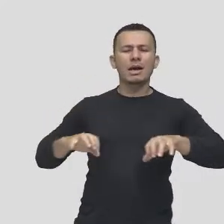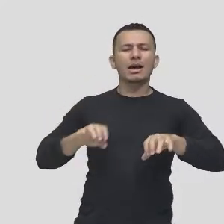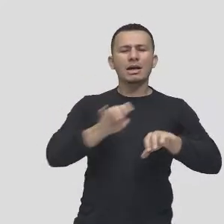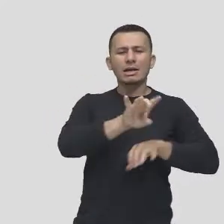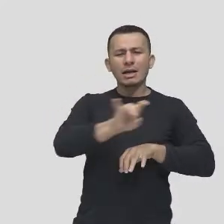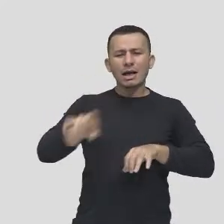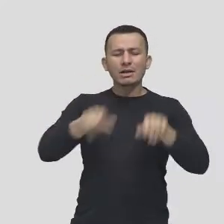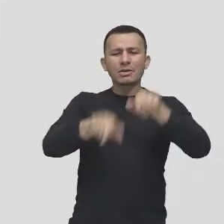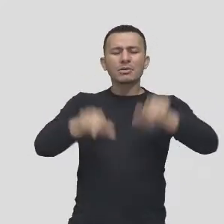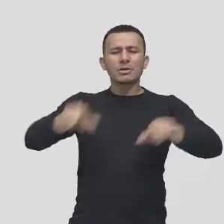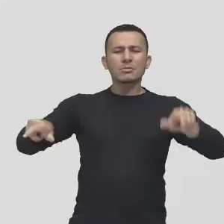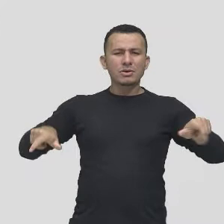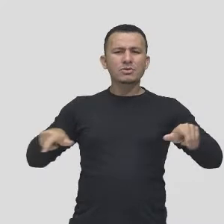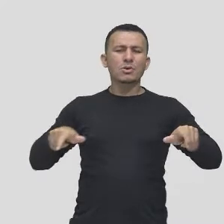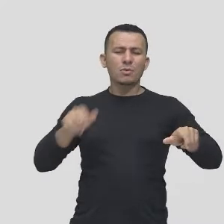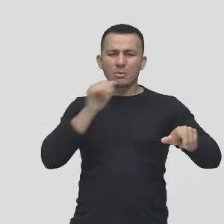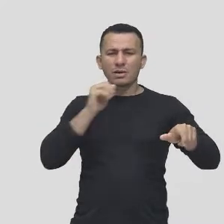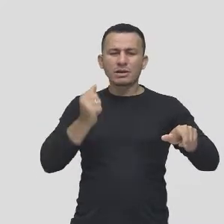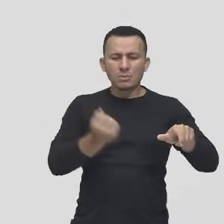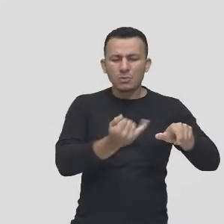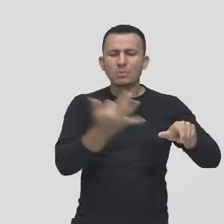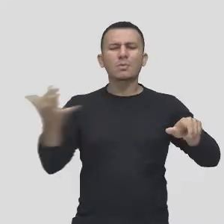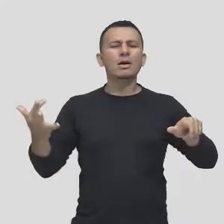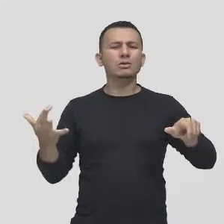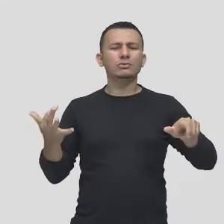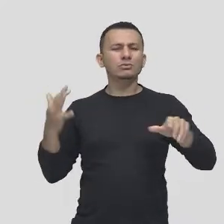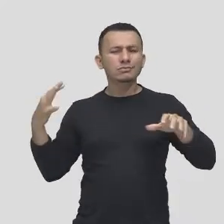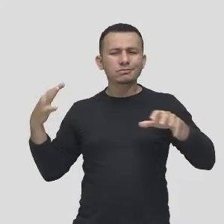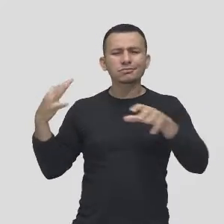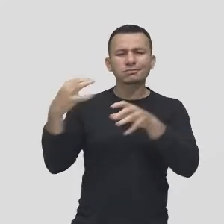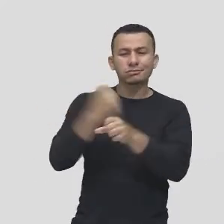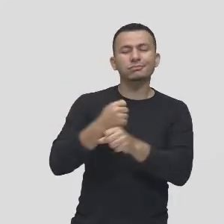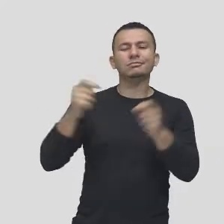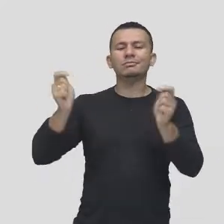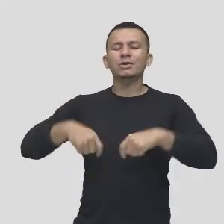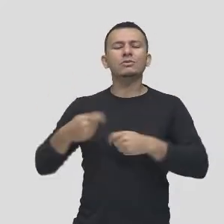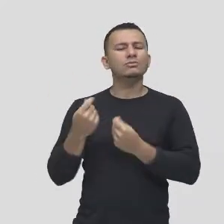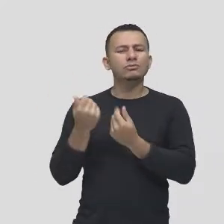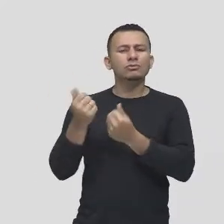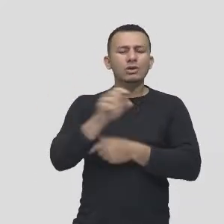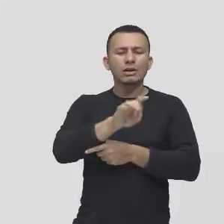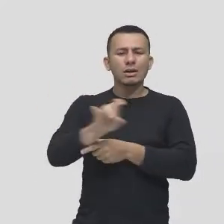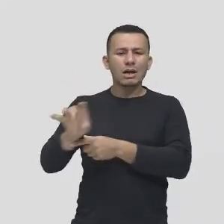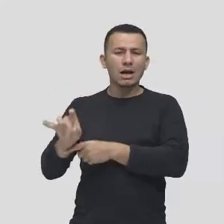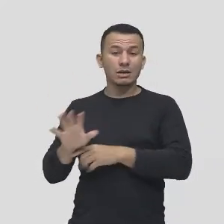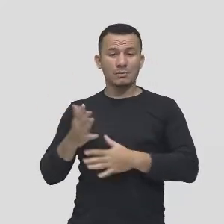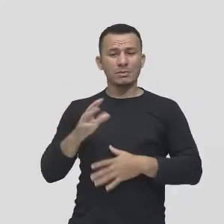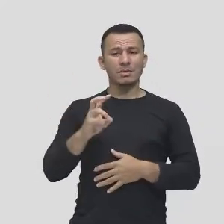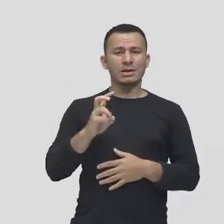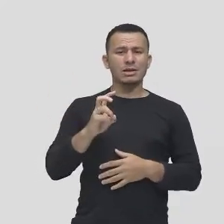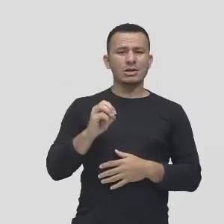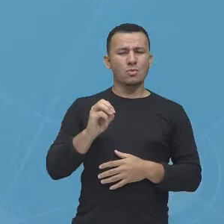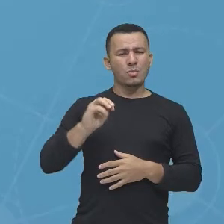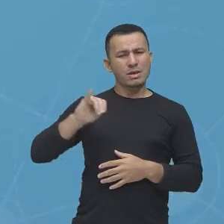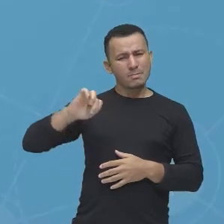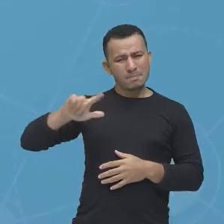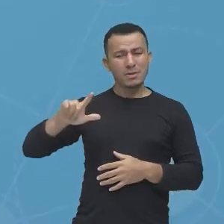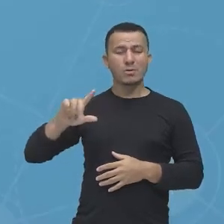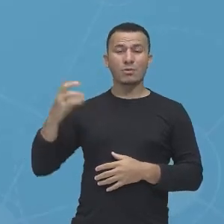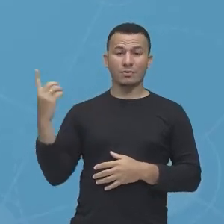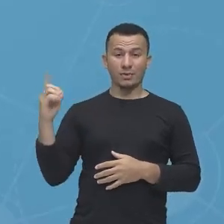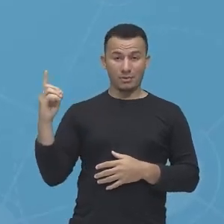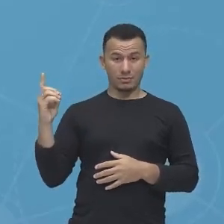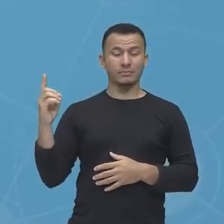cada cabeça, né, per capita, em cada pessoa dentro daquele país, em torno de 50 mil dólares. Então,